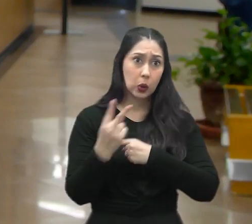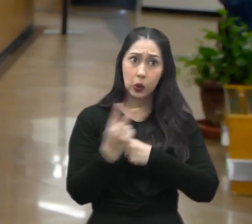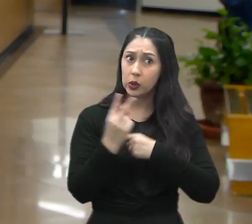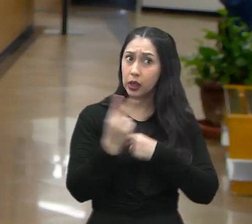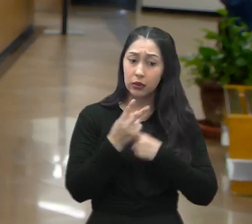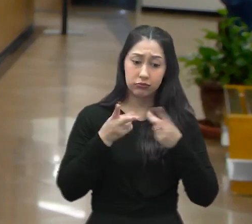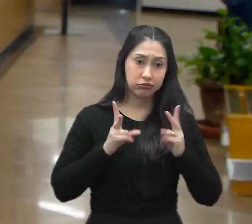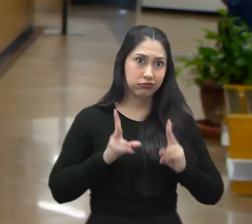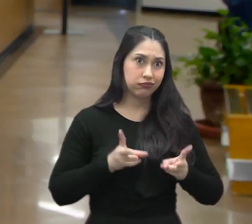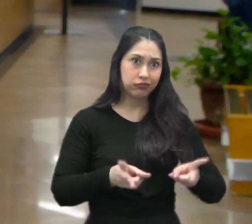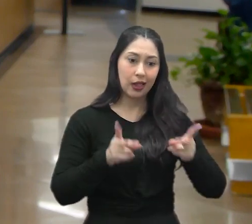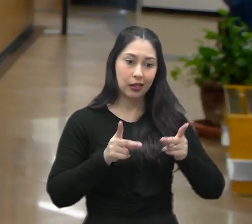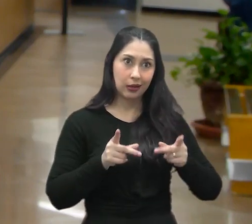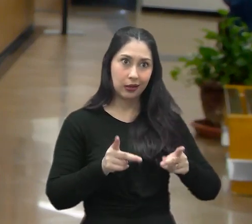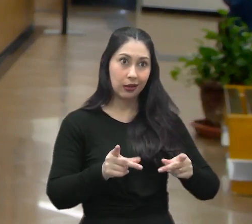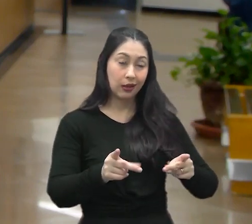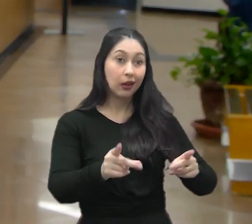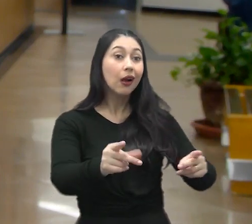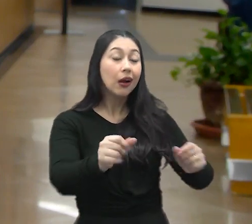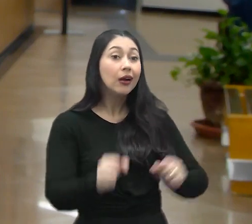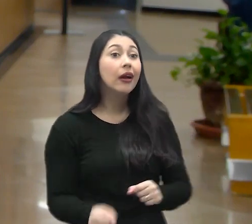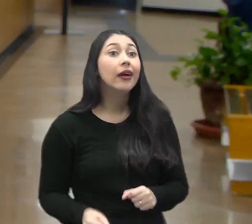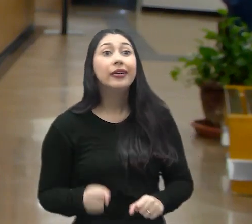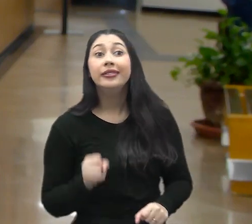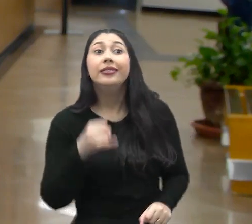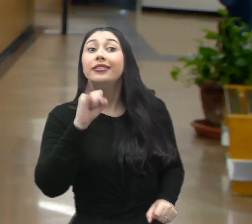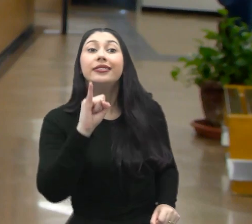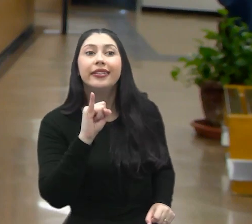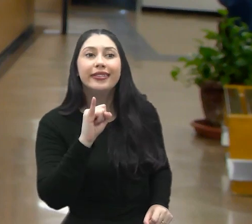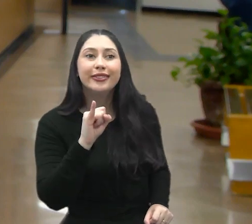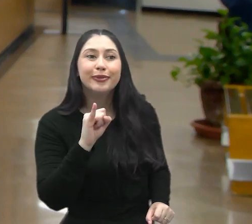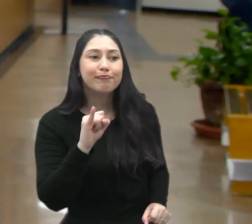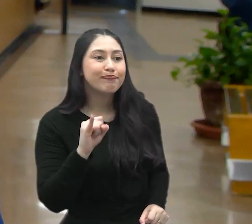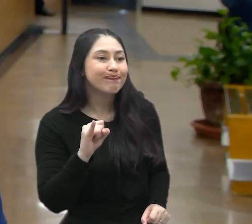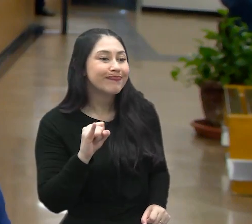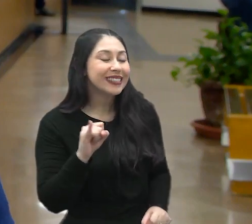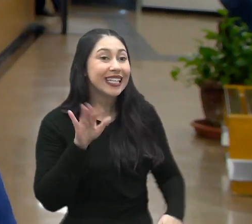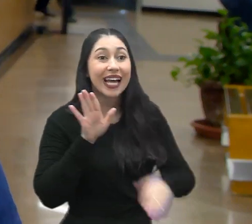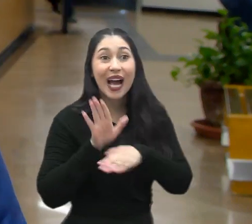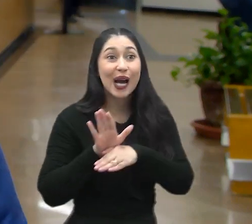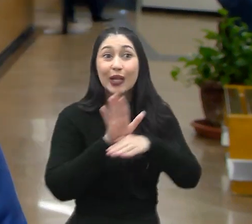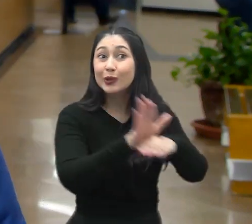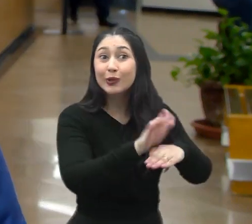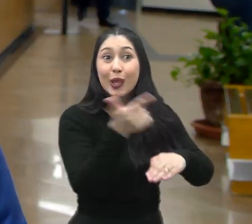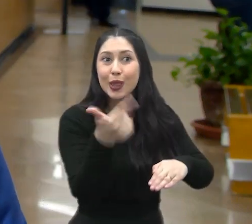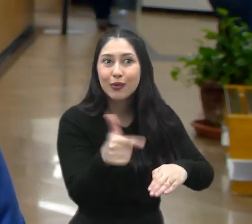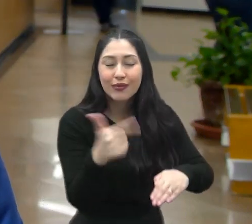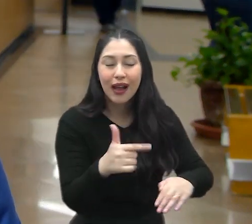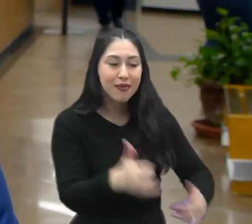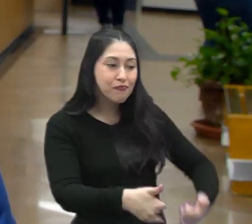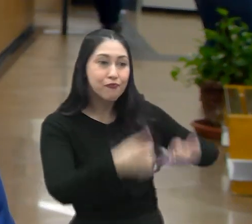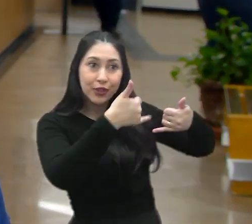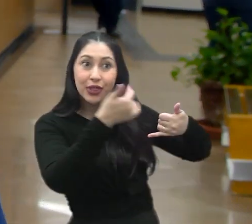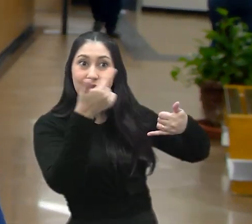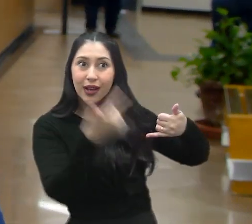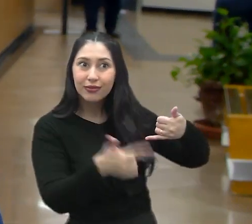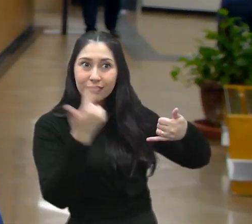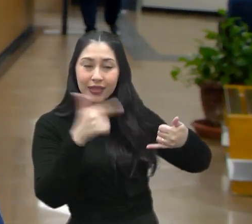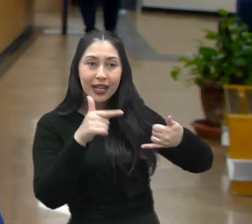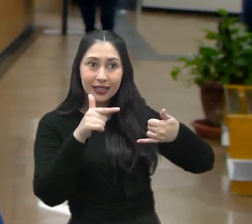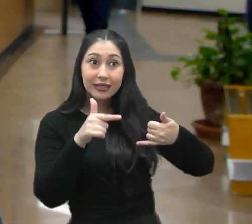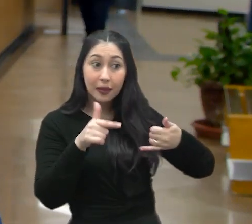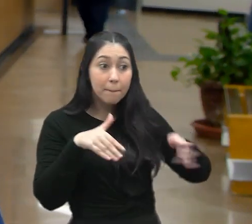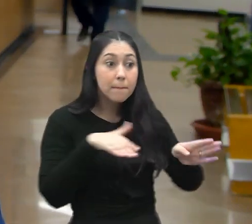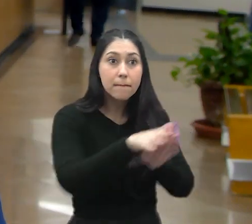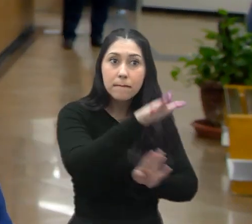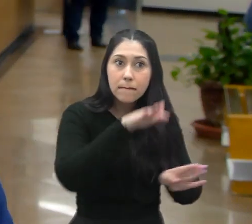autismo, ela vai ser cuidada para o resto da vida. Né? E se nós não colocarmos essa disposição de um disque para que